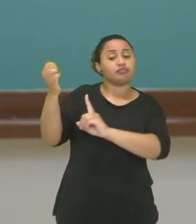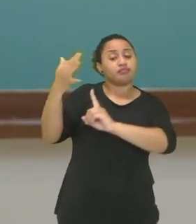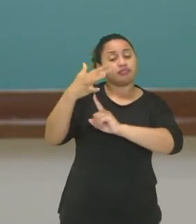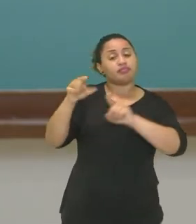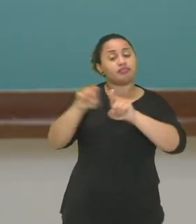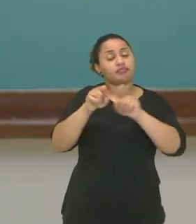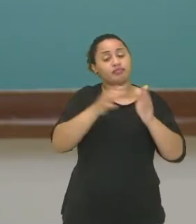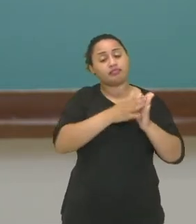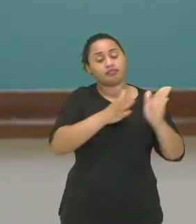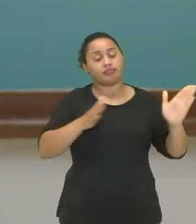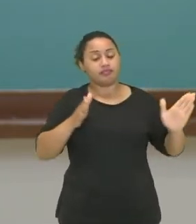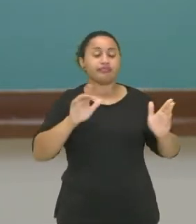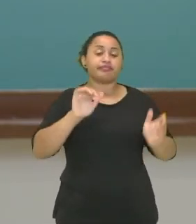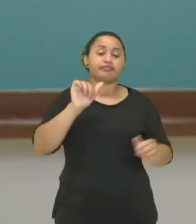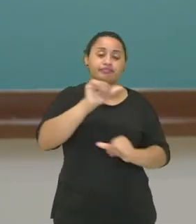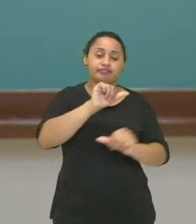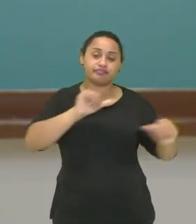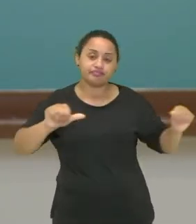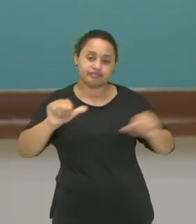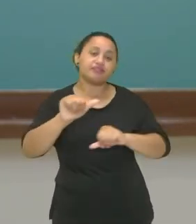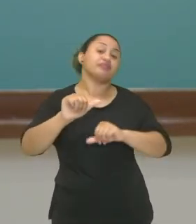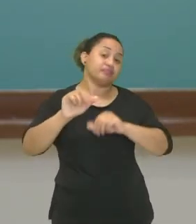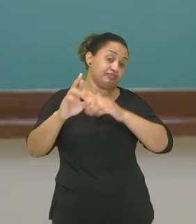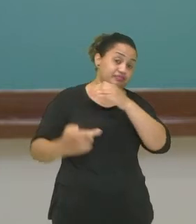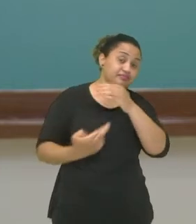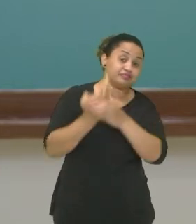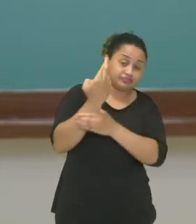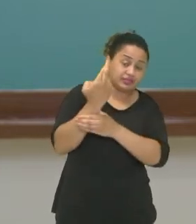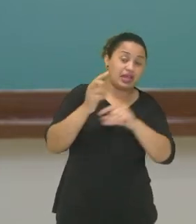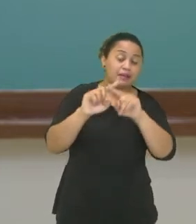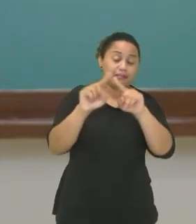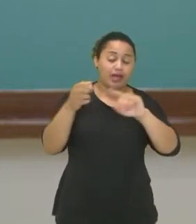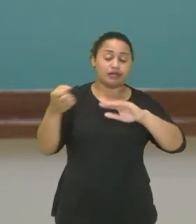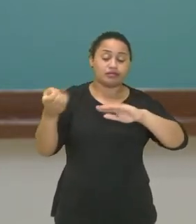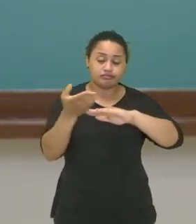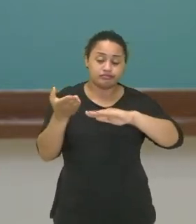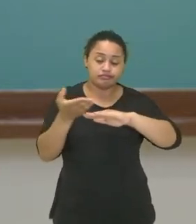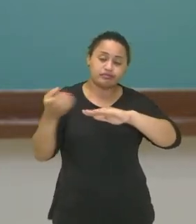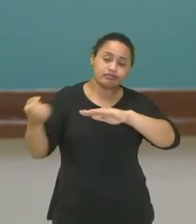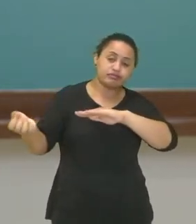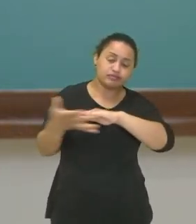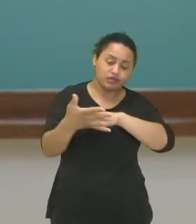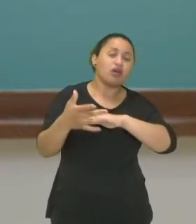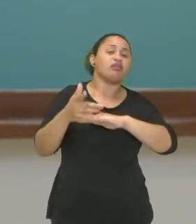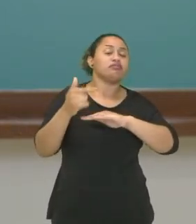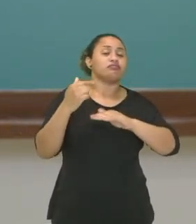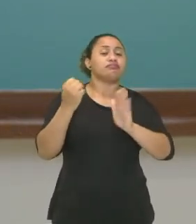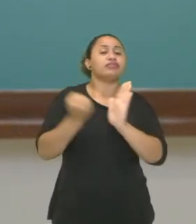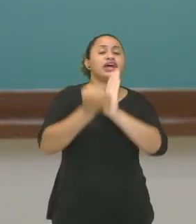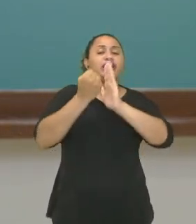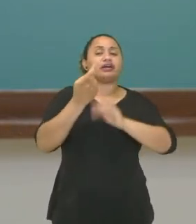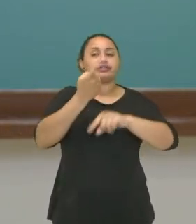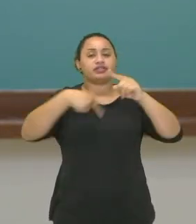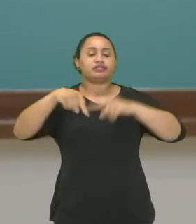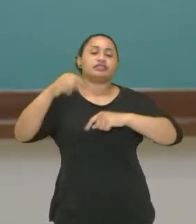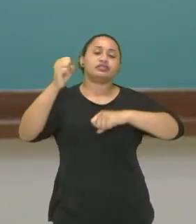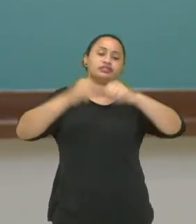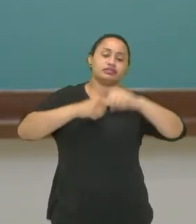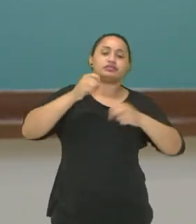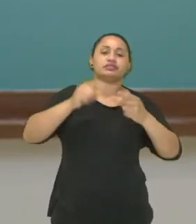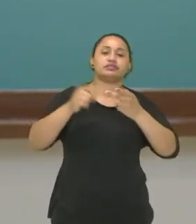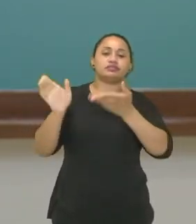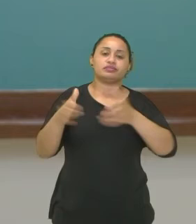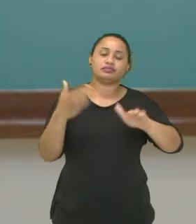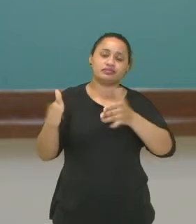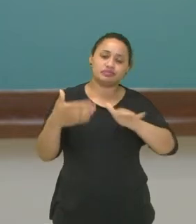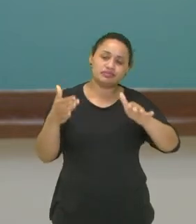chamado de Renascença. Mas a modernidade é marcada, como já dissemos, pela Revolução Industrial, pela produção em massa, e com